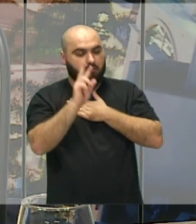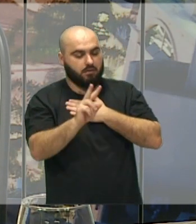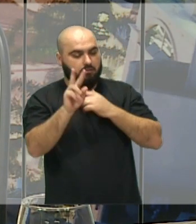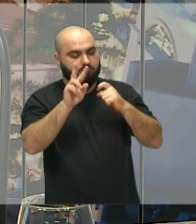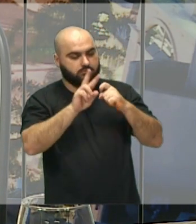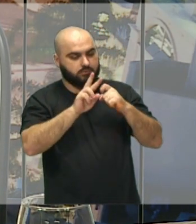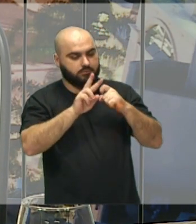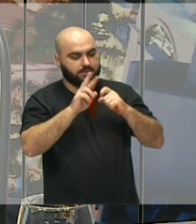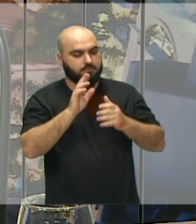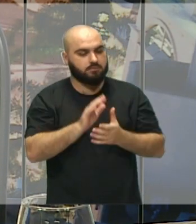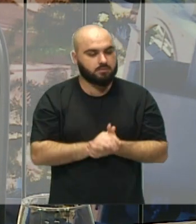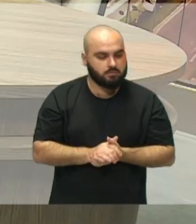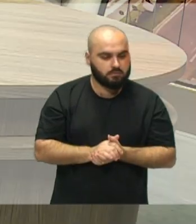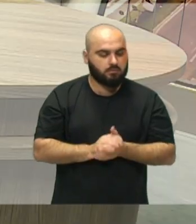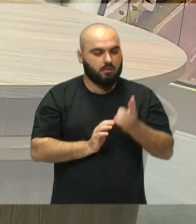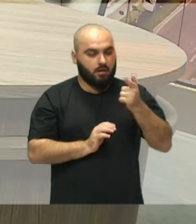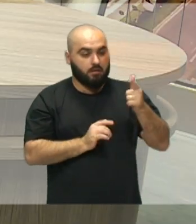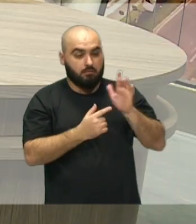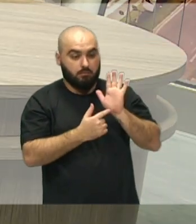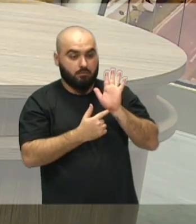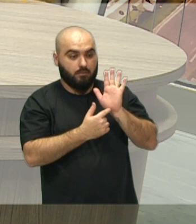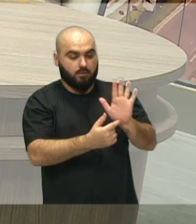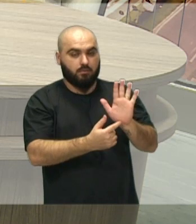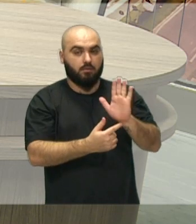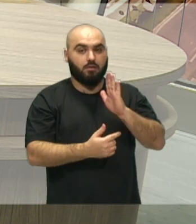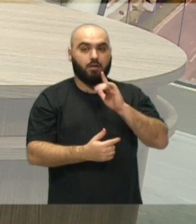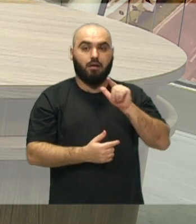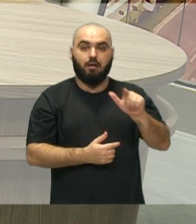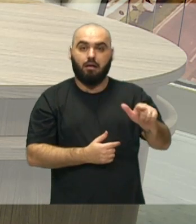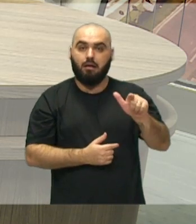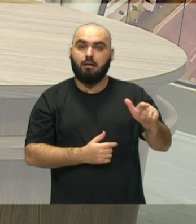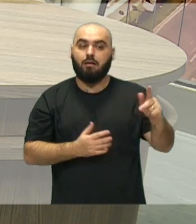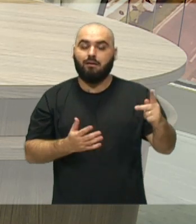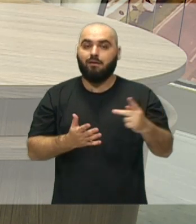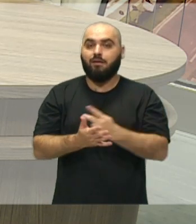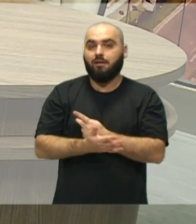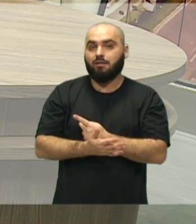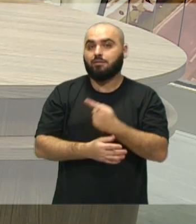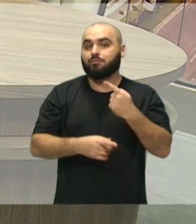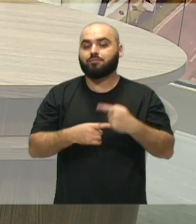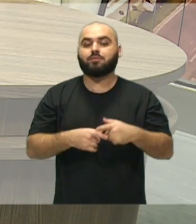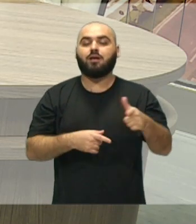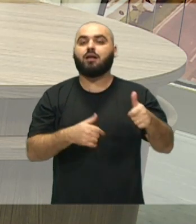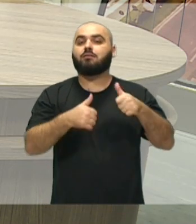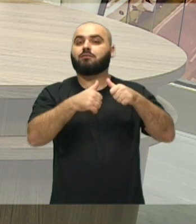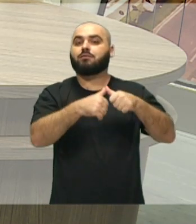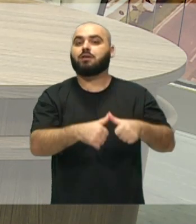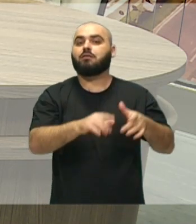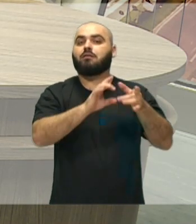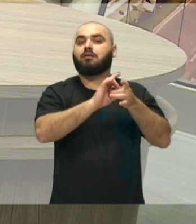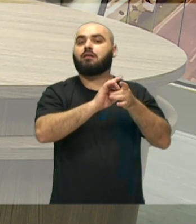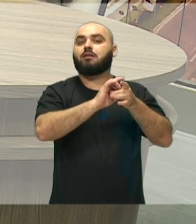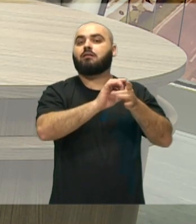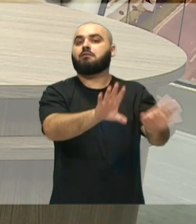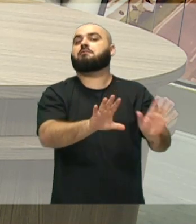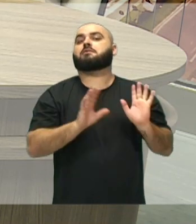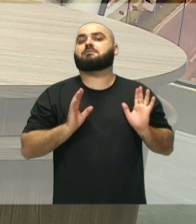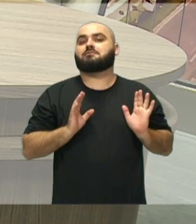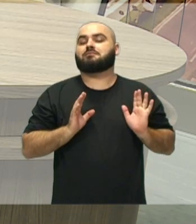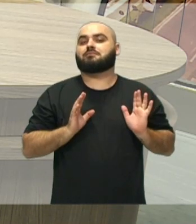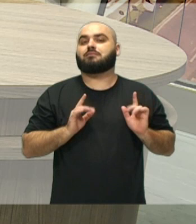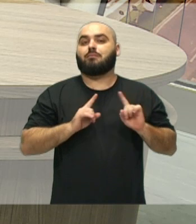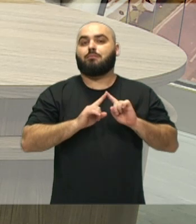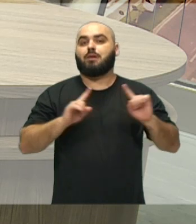que ele começou a me mostrar que eu mantinha ela da forma errada, porque eu deixava ela solta, eu achava isso bom para ela, né? Mas